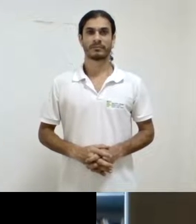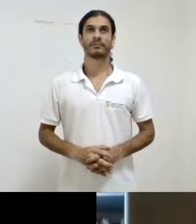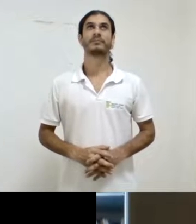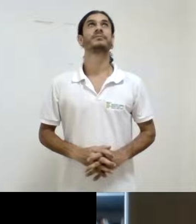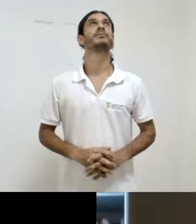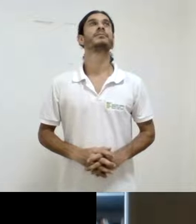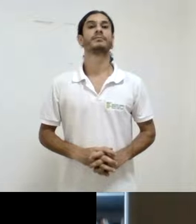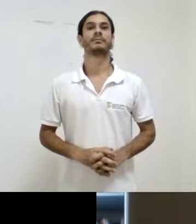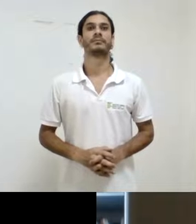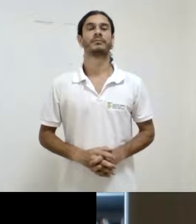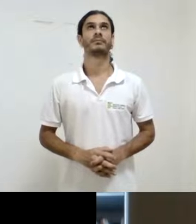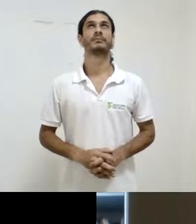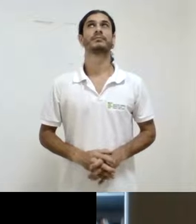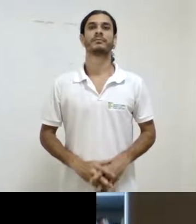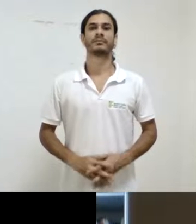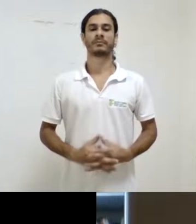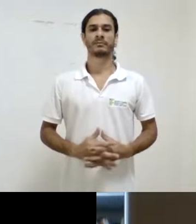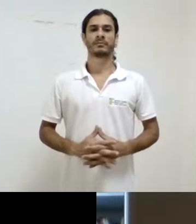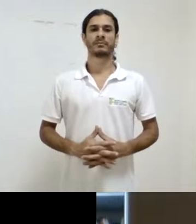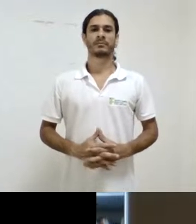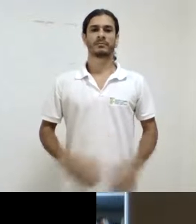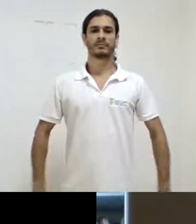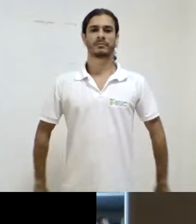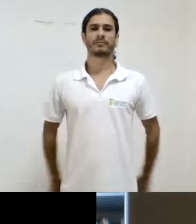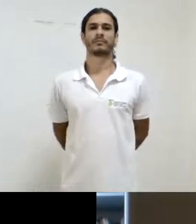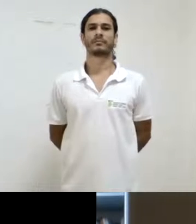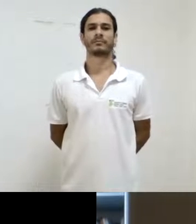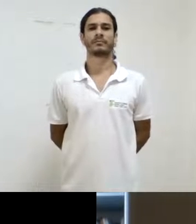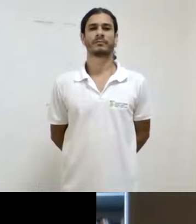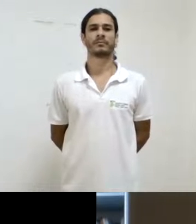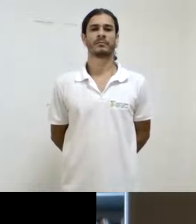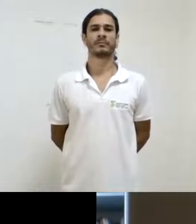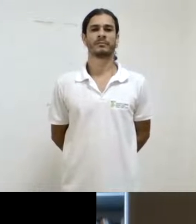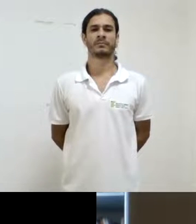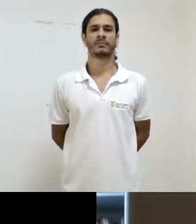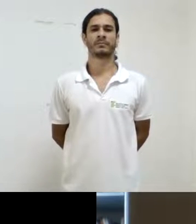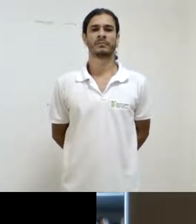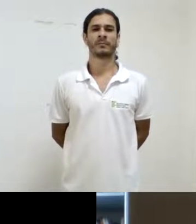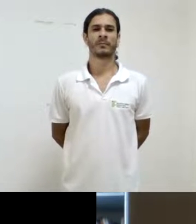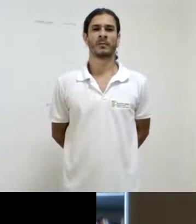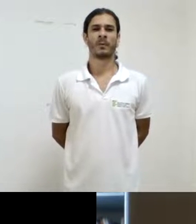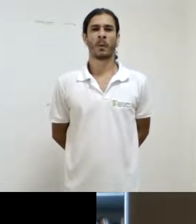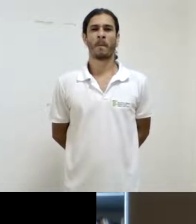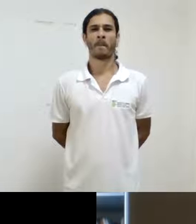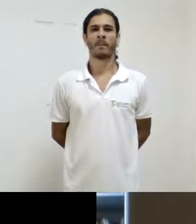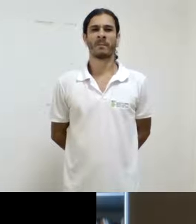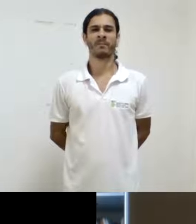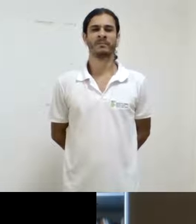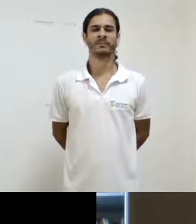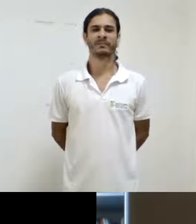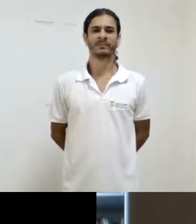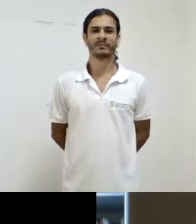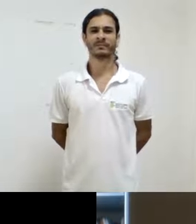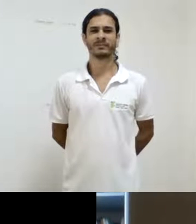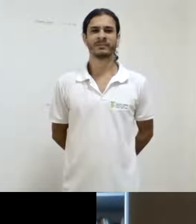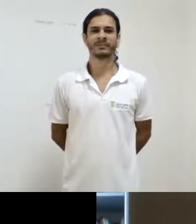Já tá gravando aqui, já, gente. Acho que foi sim. Acho que você apertou, vai conseguir... Já tá pertenei